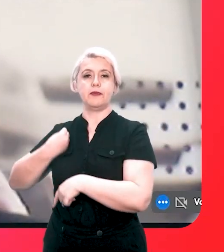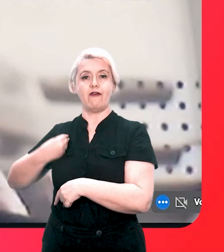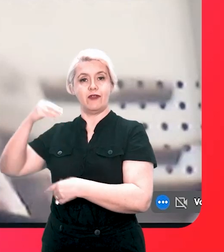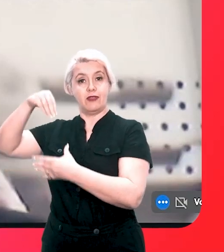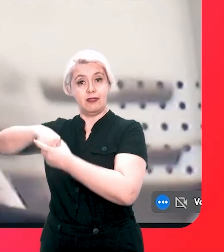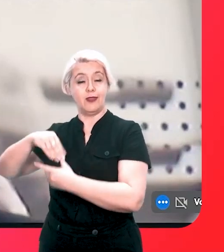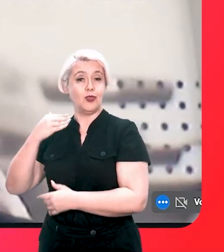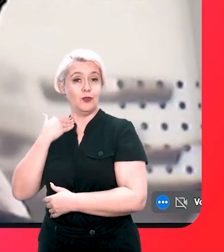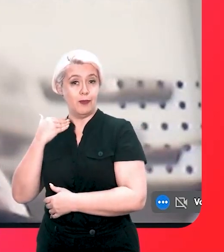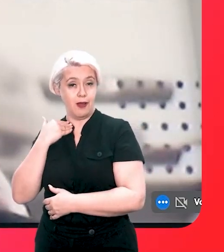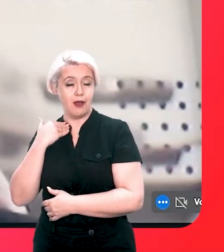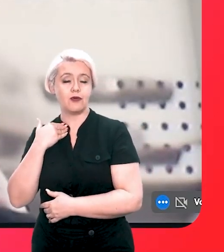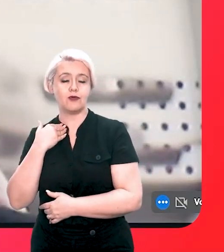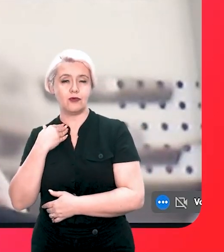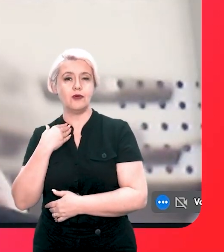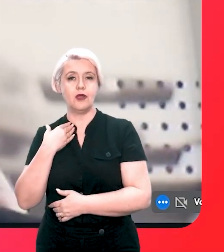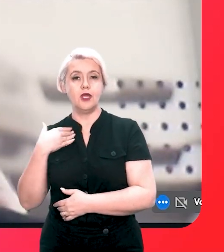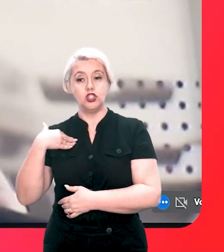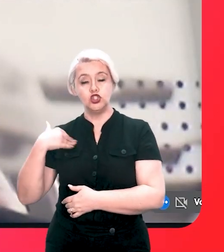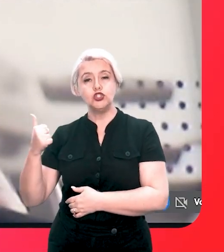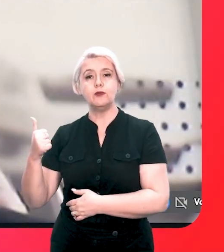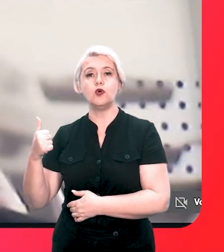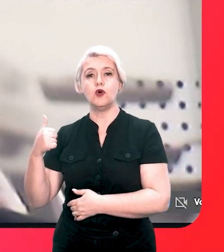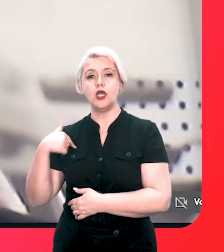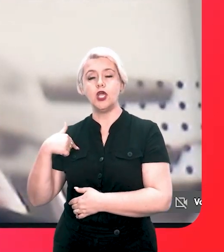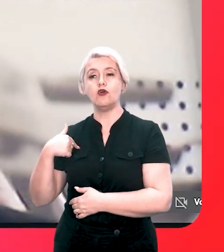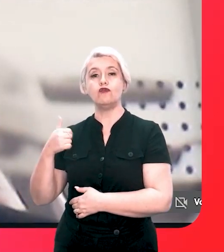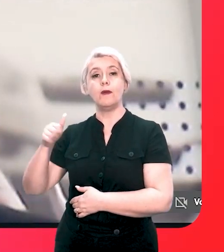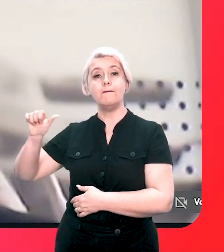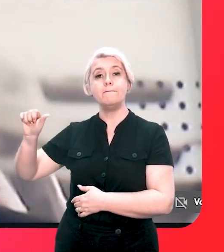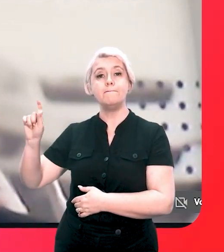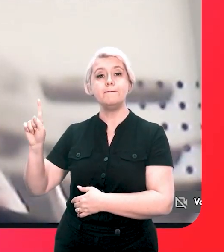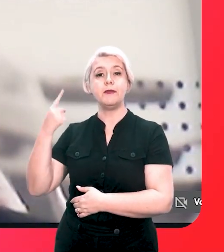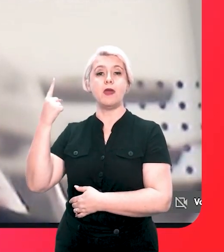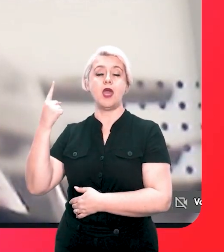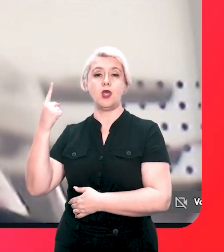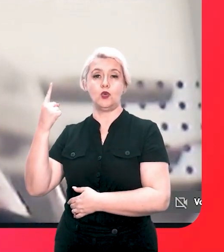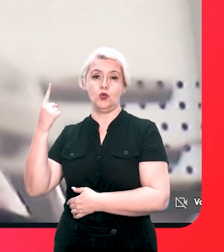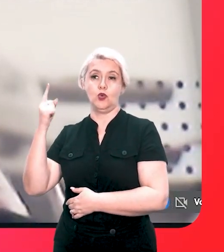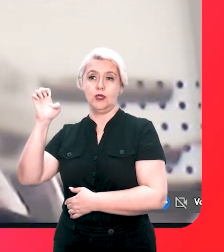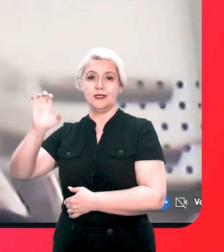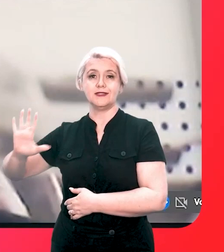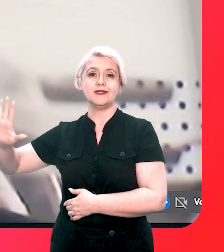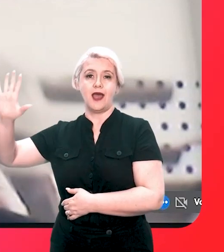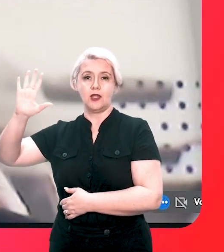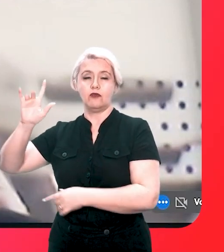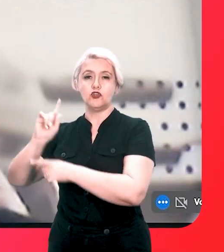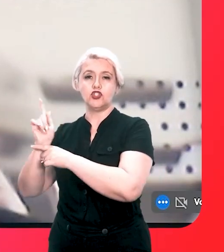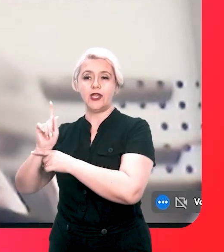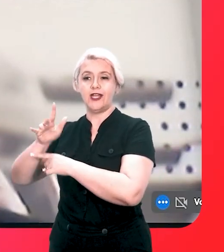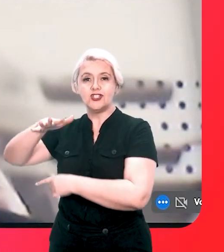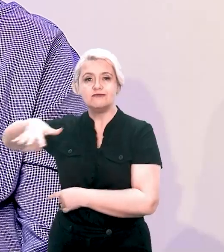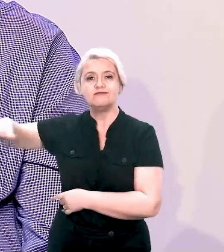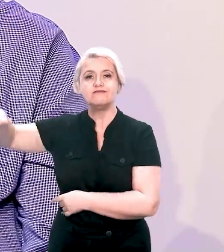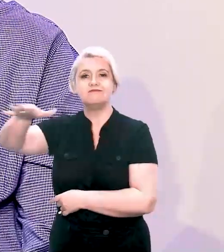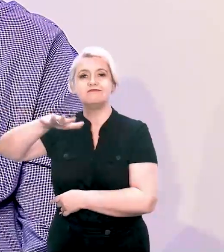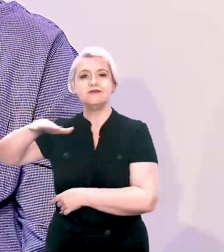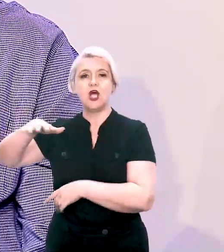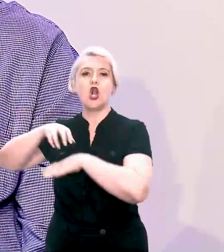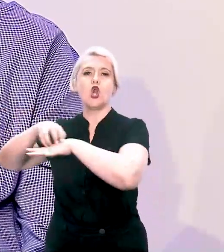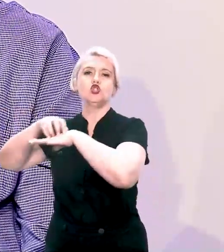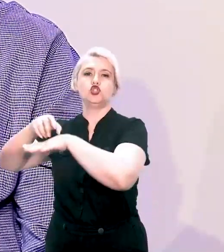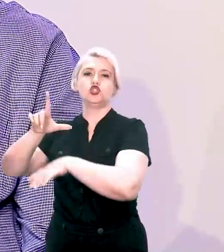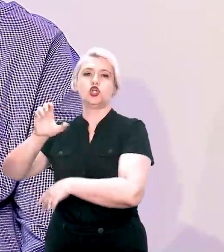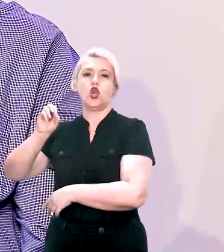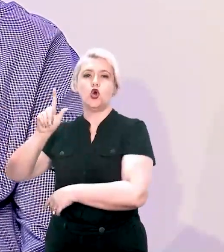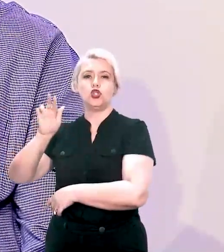que me foi o primeiro estado em que eu fui o gerente de todo o estado da área de logística do banco. Então,